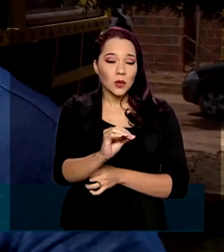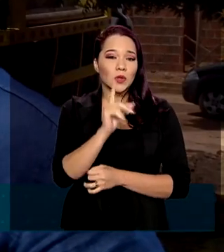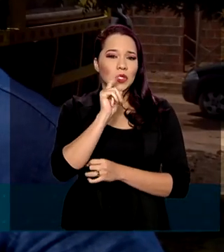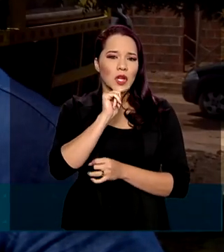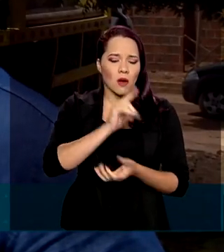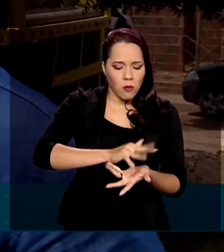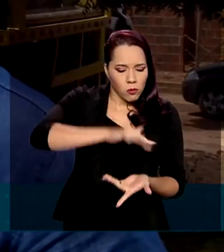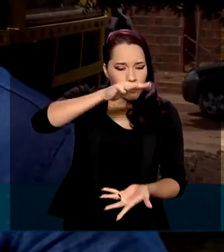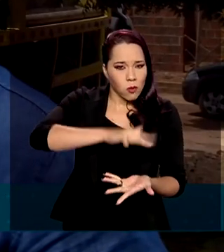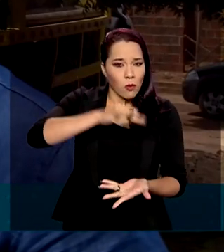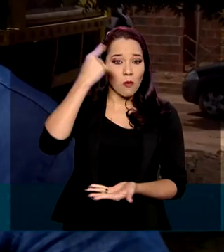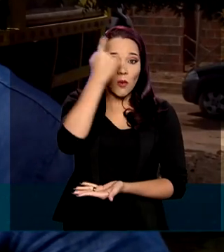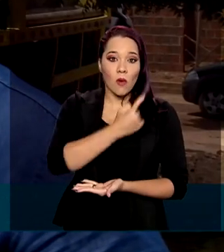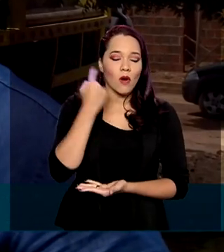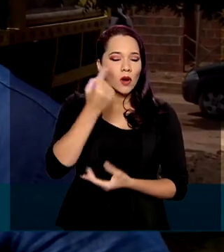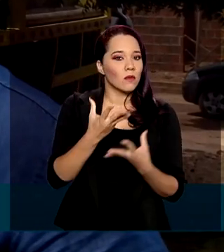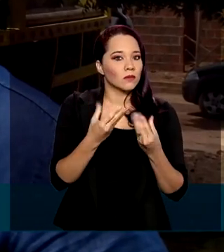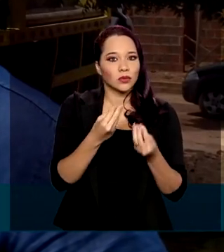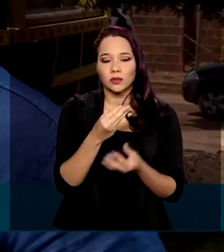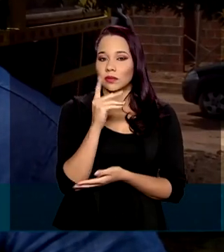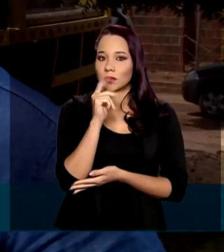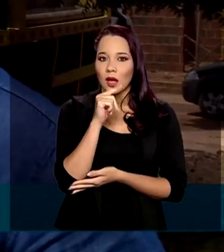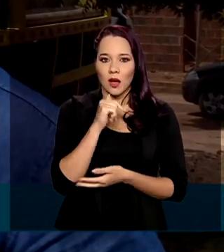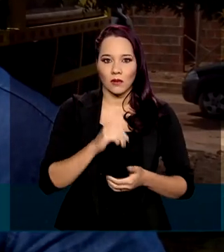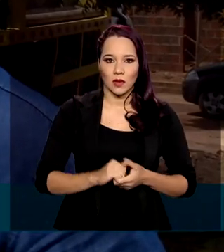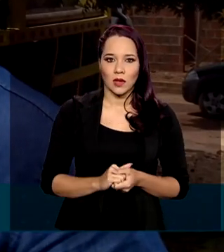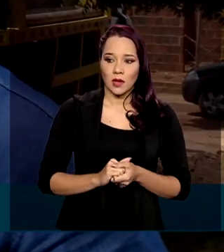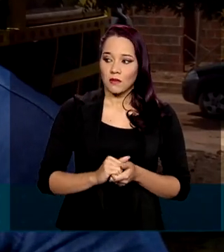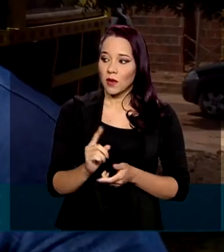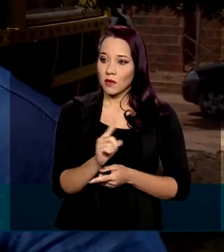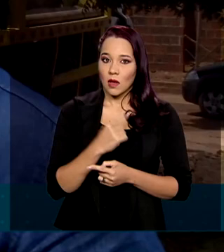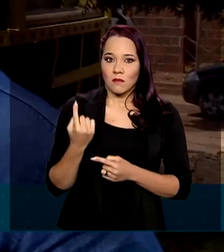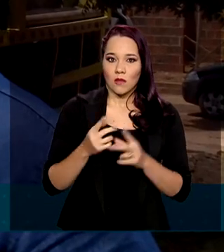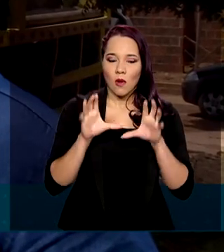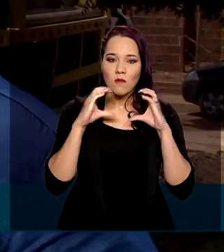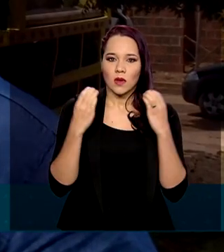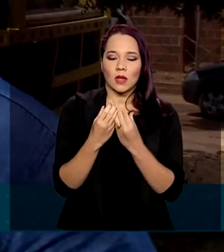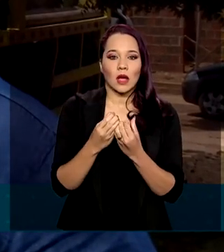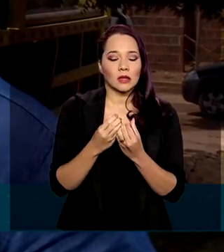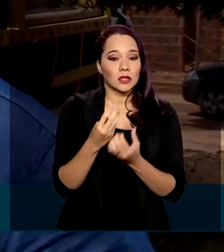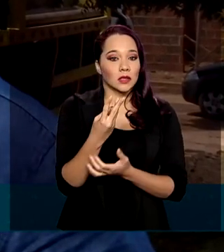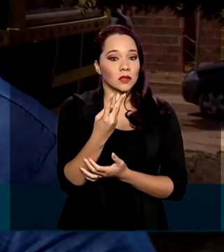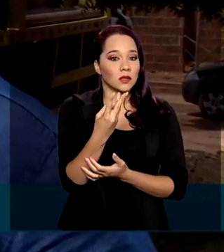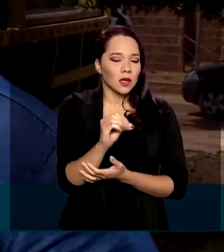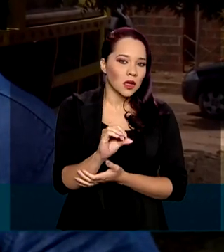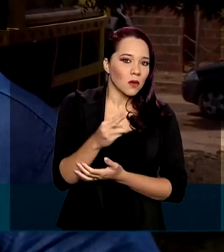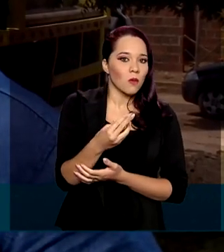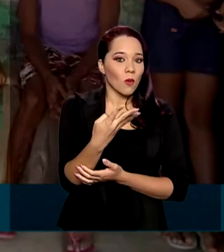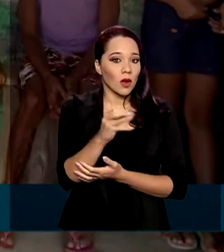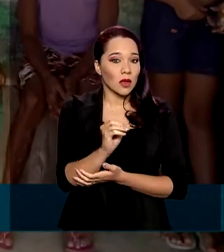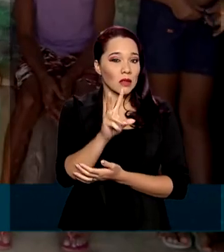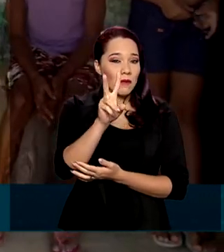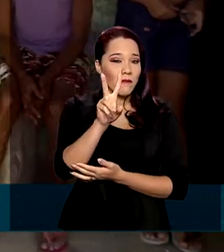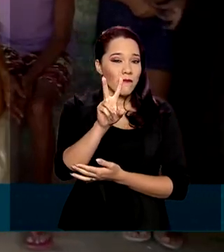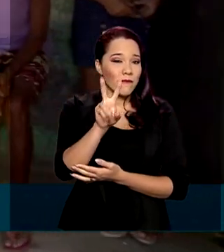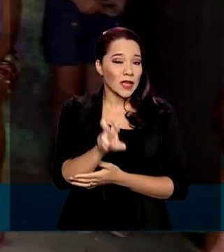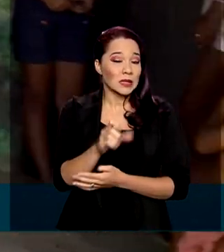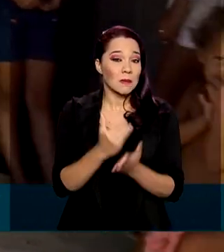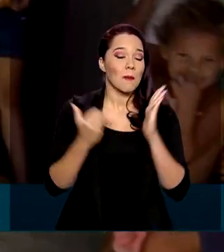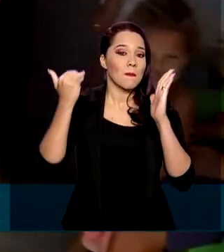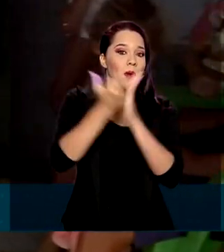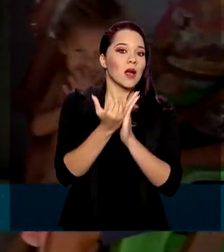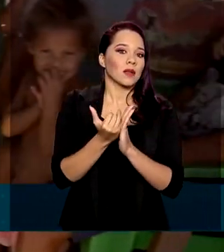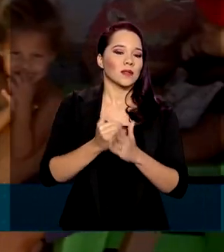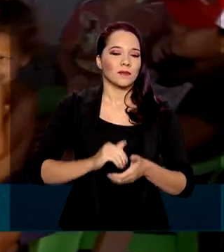assim, é muita água. Pelo tamanho da comunidade, seria 30, 40 vezes mais do que a comunidade precisa. Seu Francisco